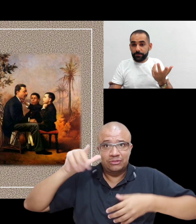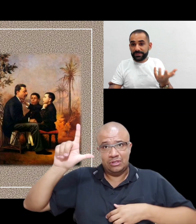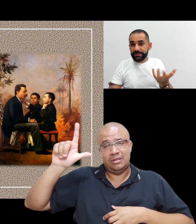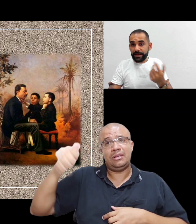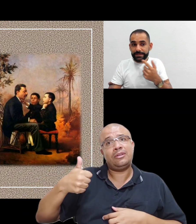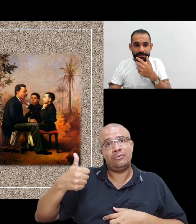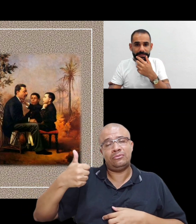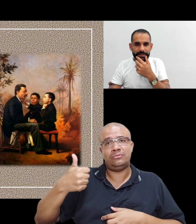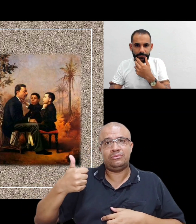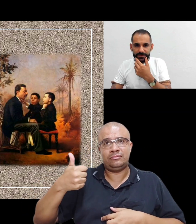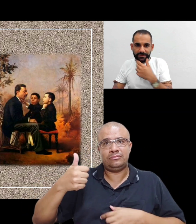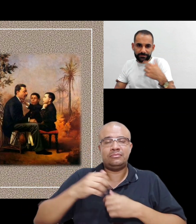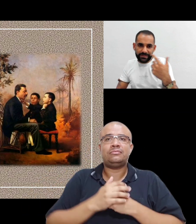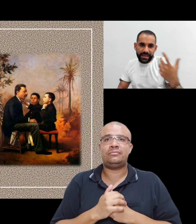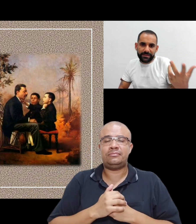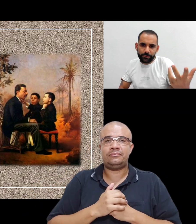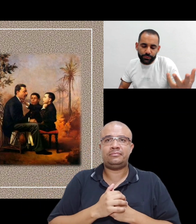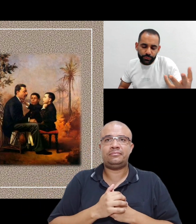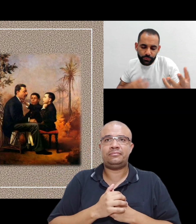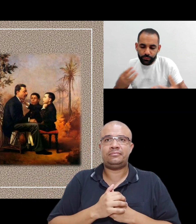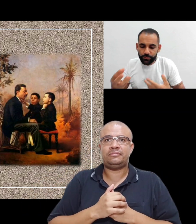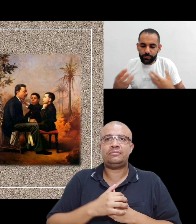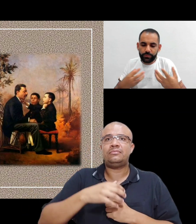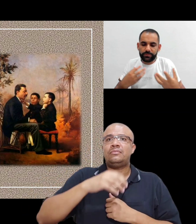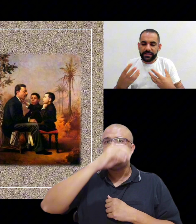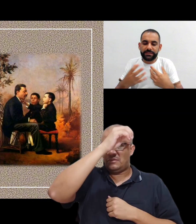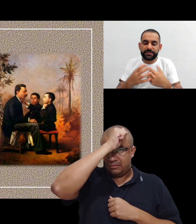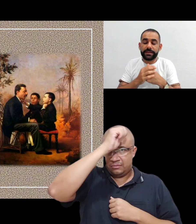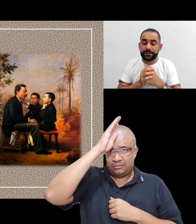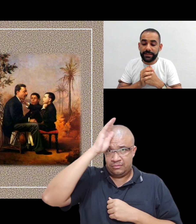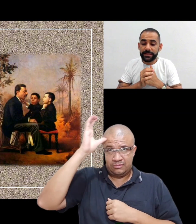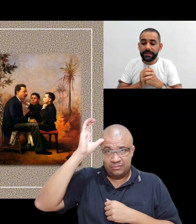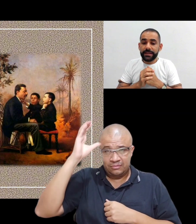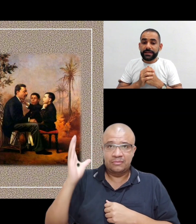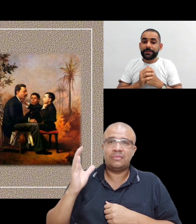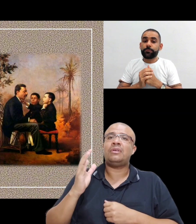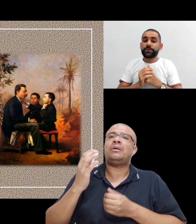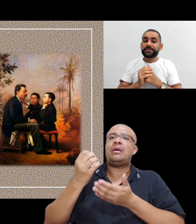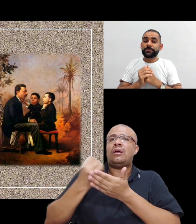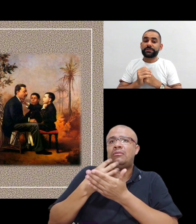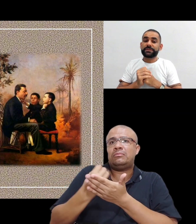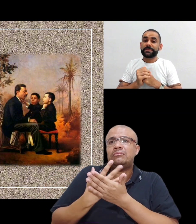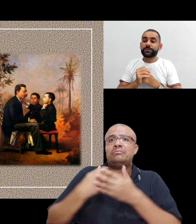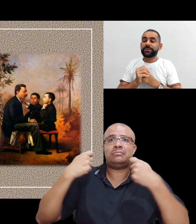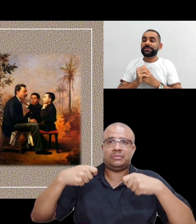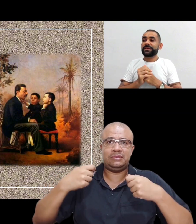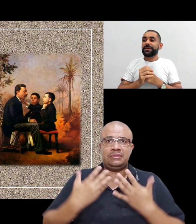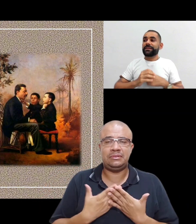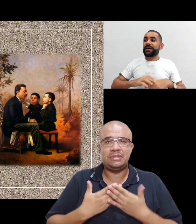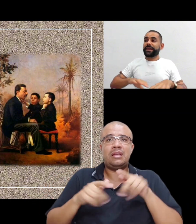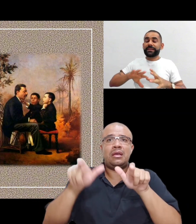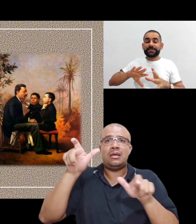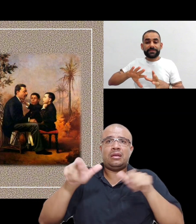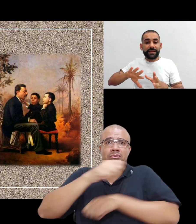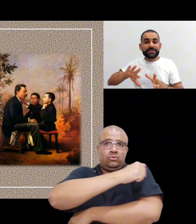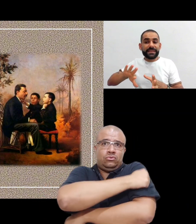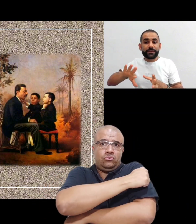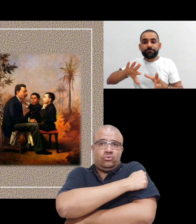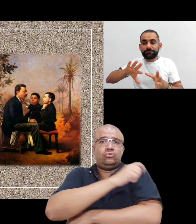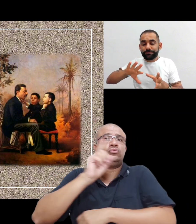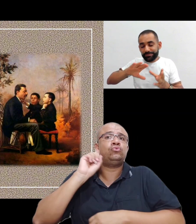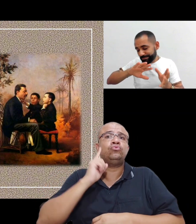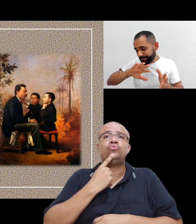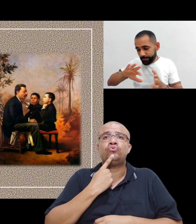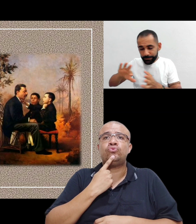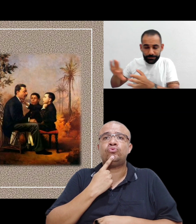é a língua de sinais, né? Que é a língua que é da identidade dela. Então, por esse motivo, as pessoas elas